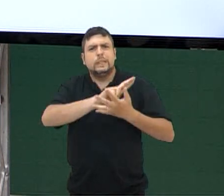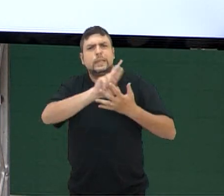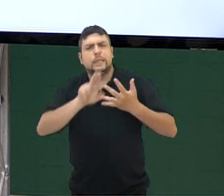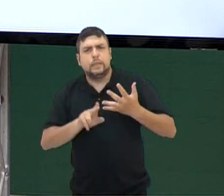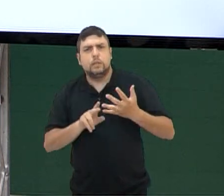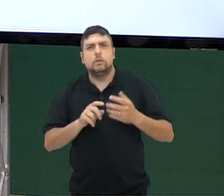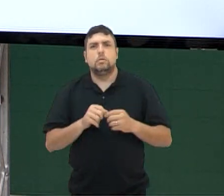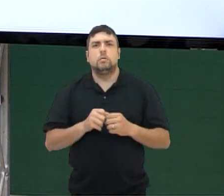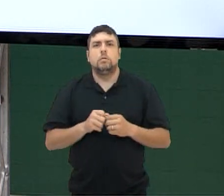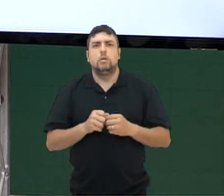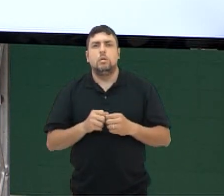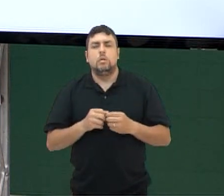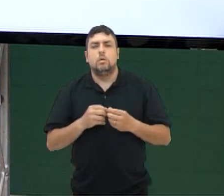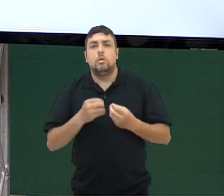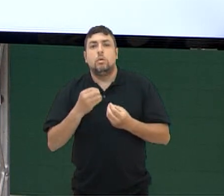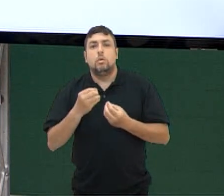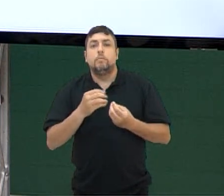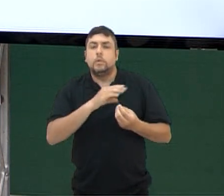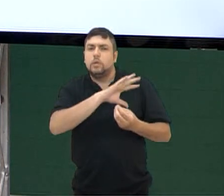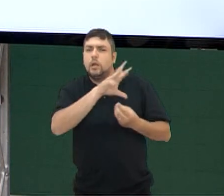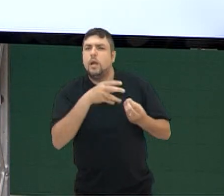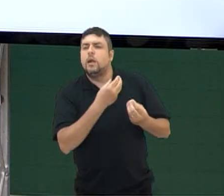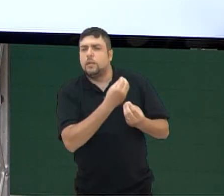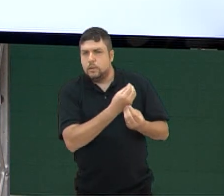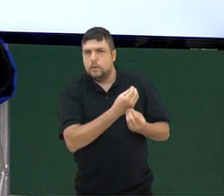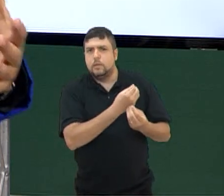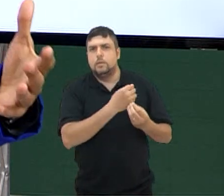artes plásticas, mas acabam sendo